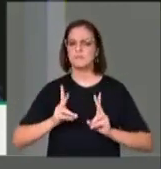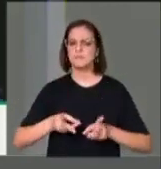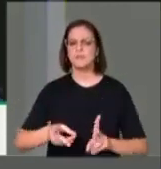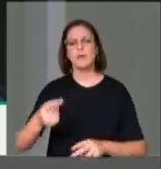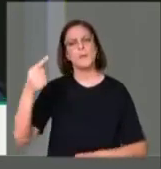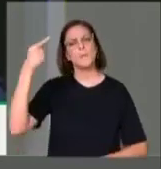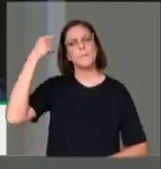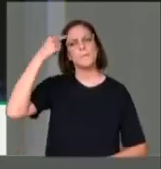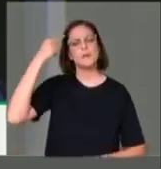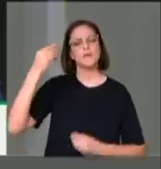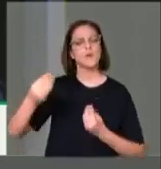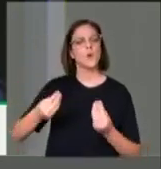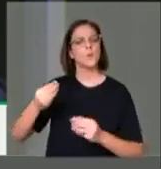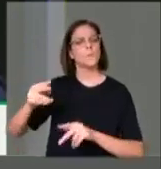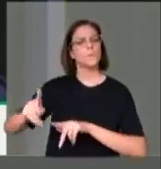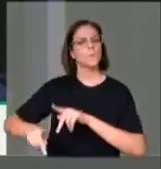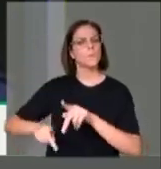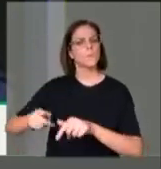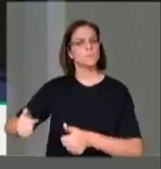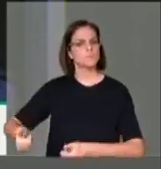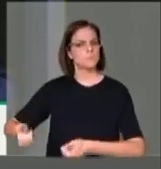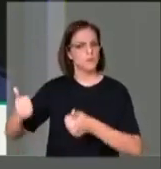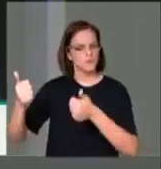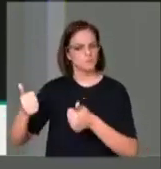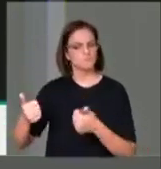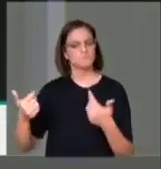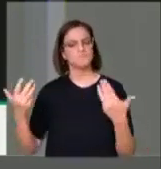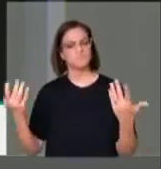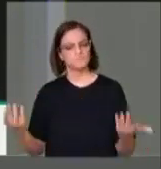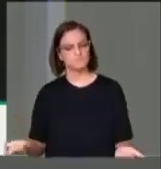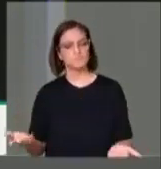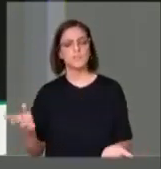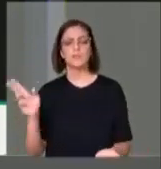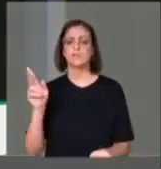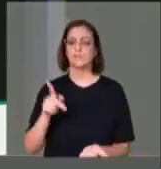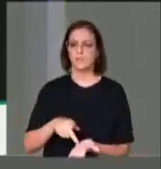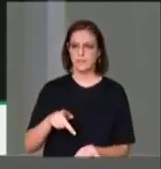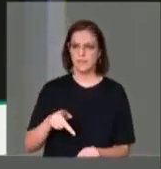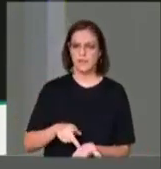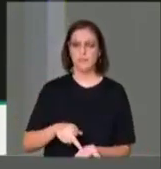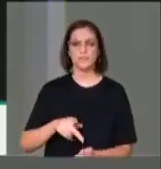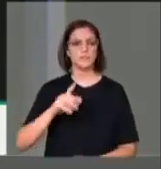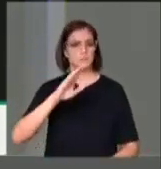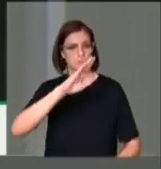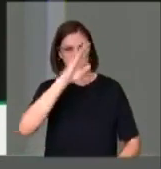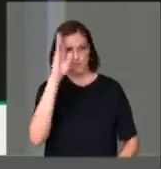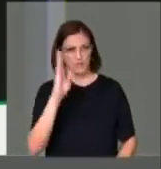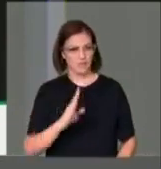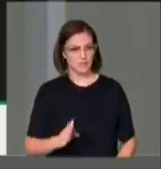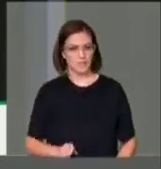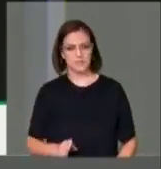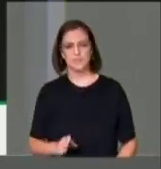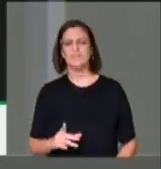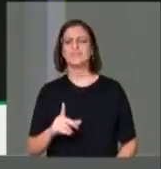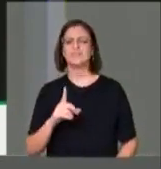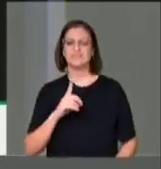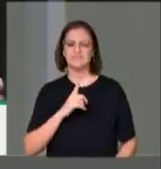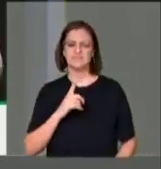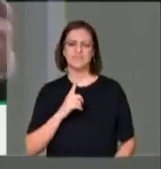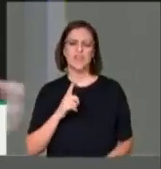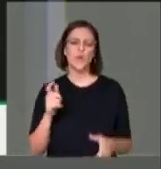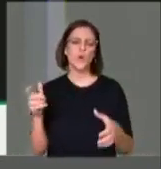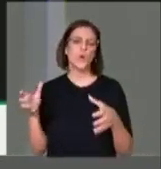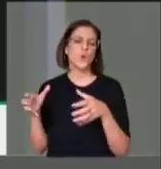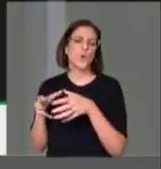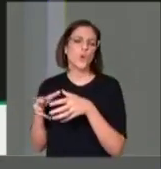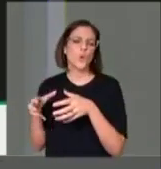da população brasileira. A verdade é que no nosso país existe um grupinho de pessoas